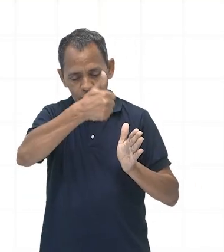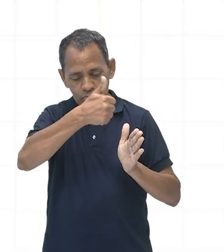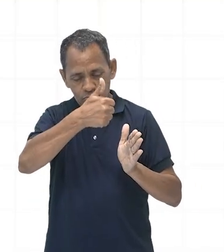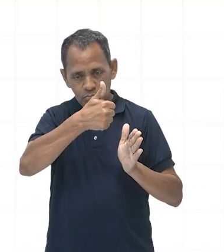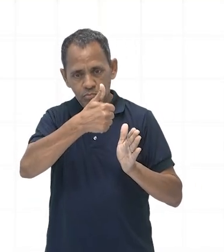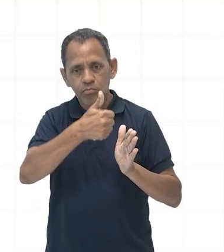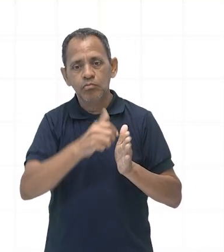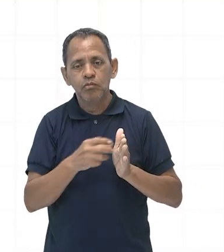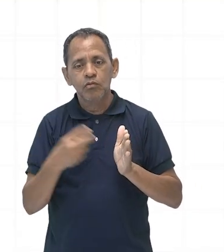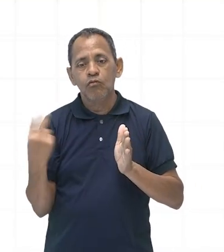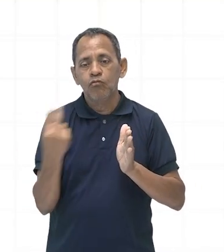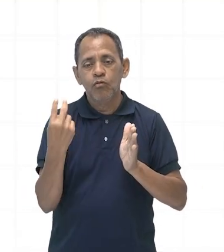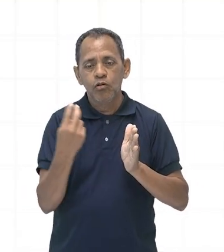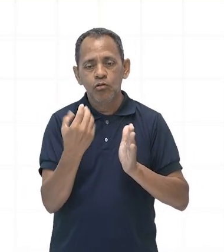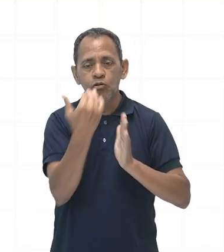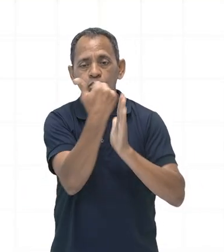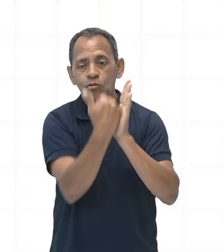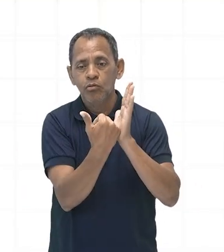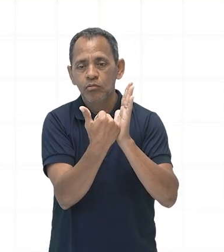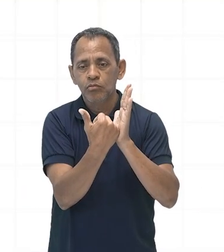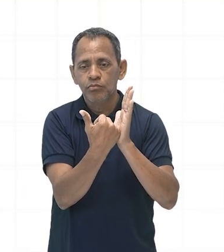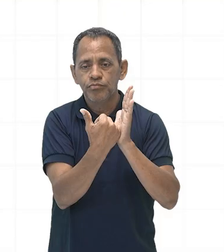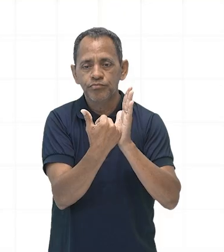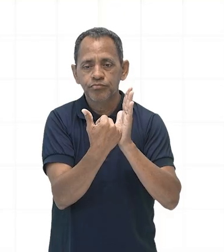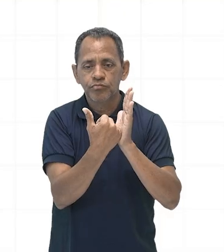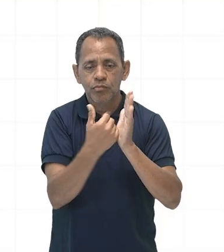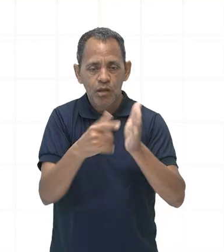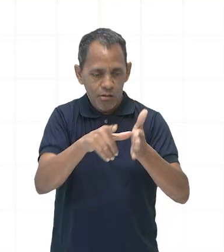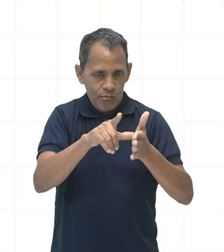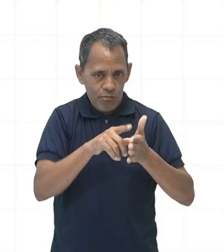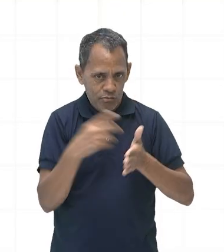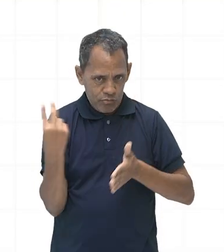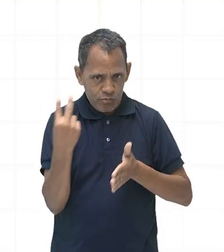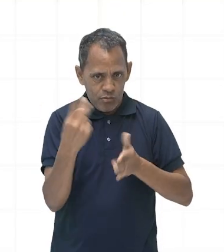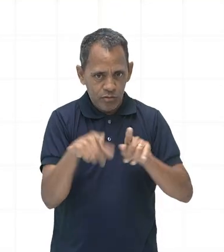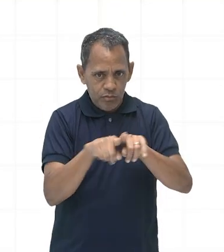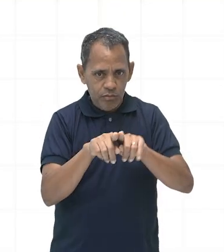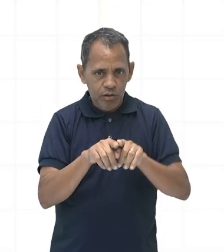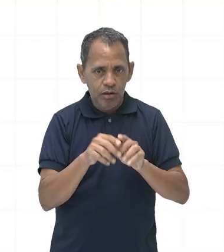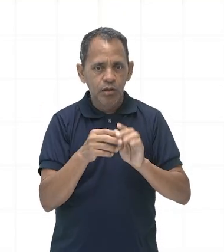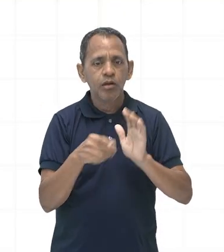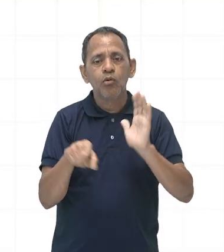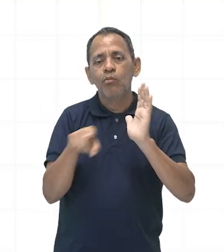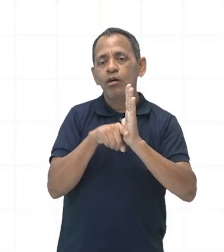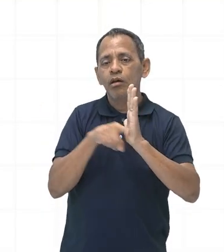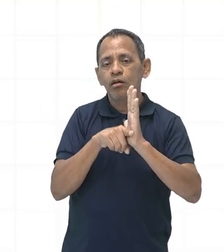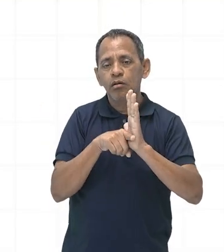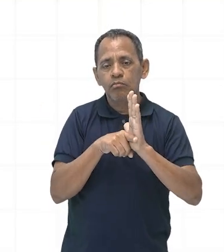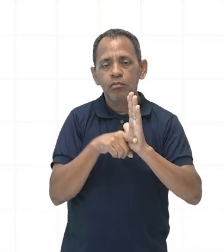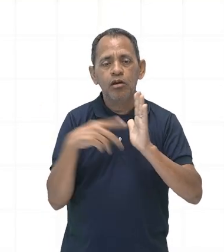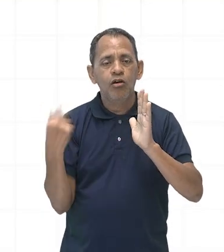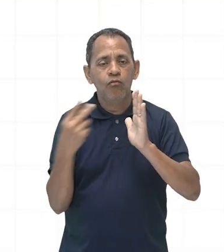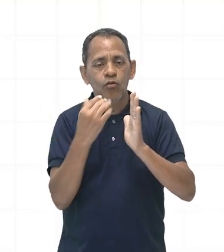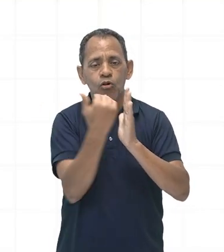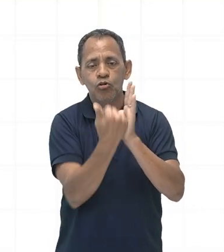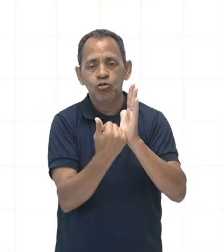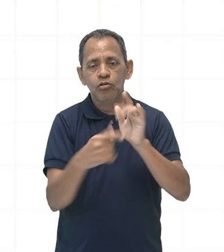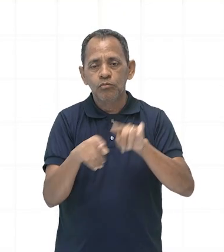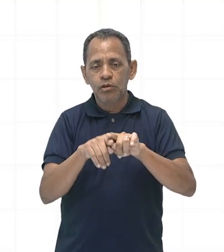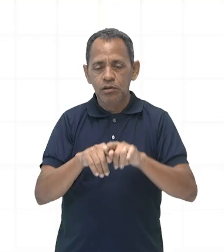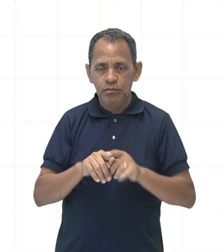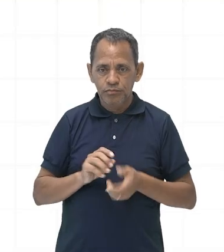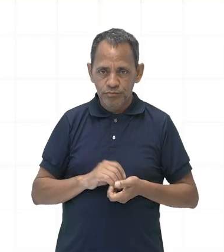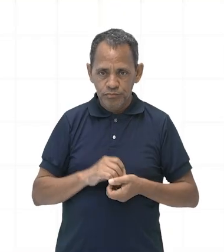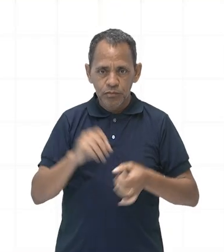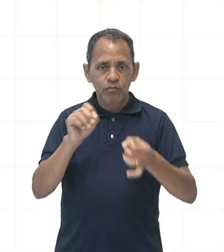determinar o valor de desconto. Como? Vou pegar o preço original menos o preço com desconto. Então,